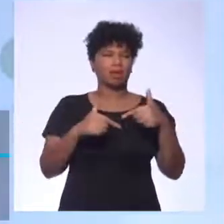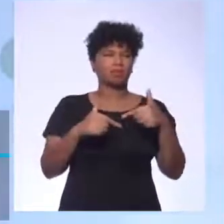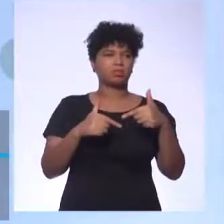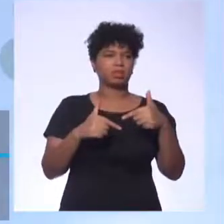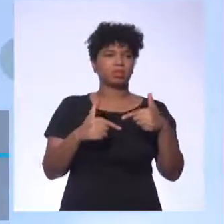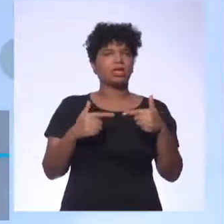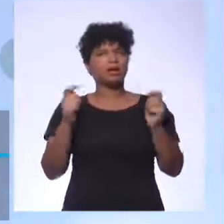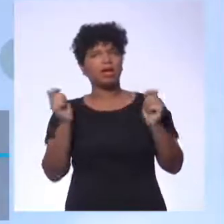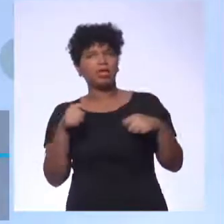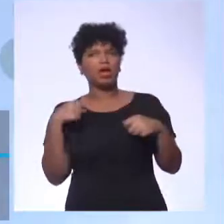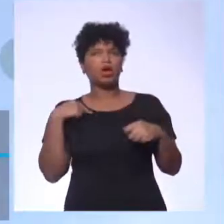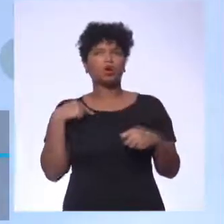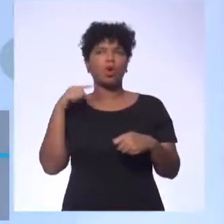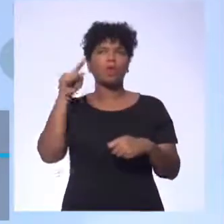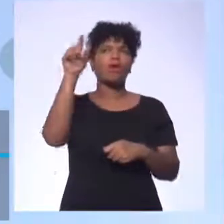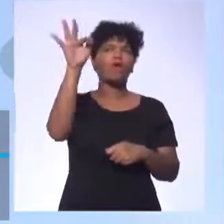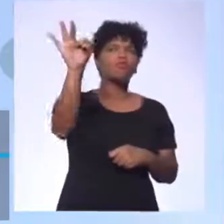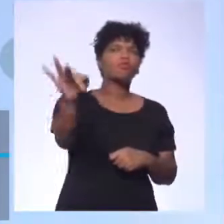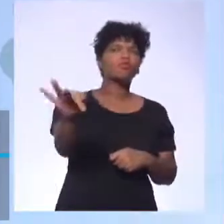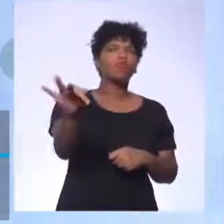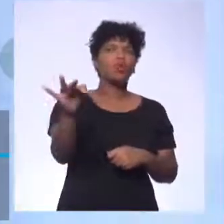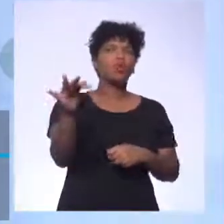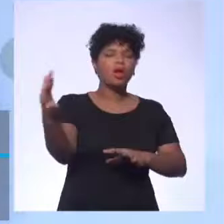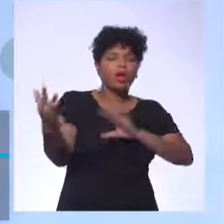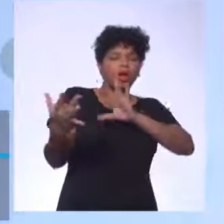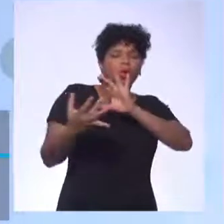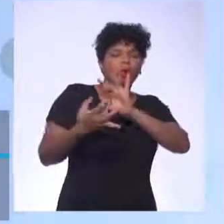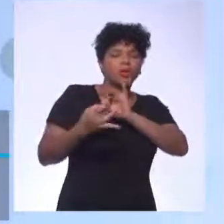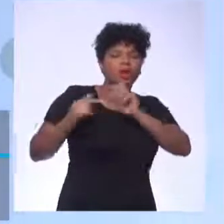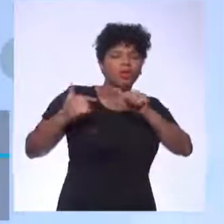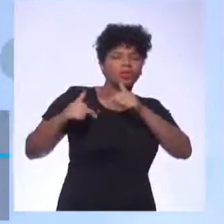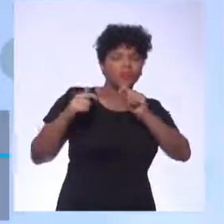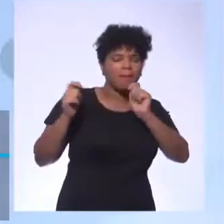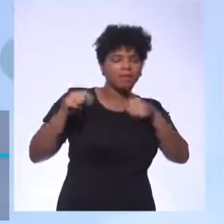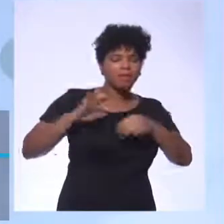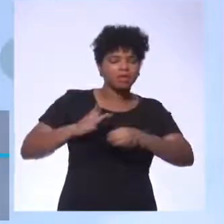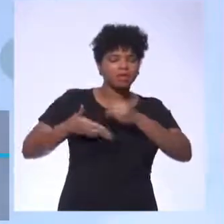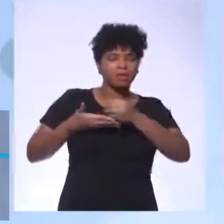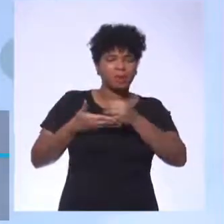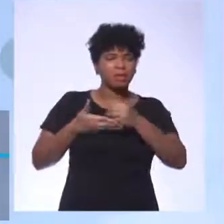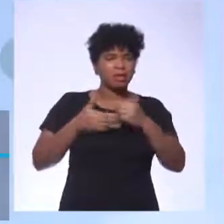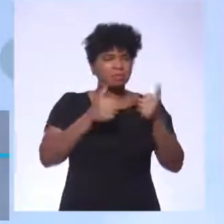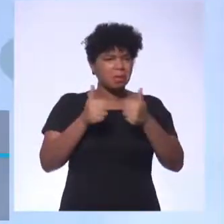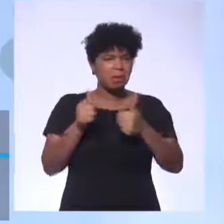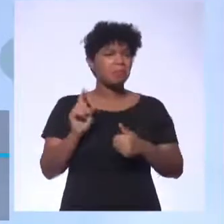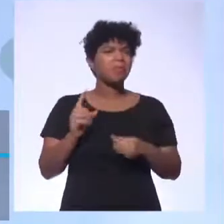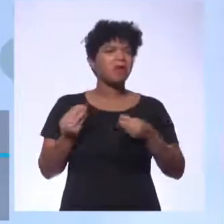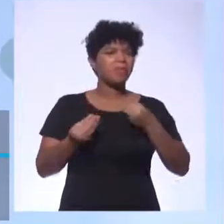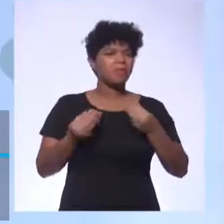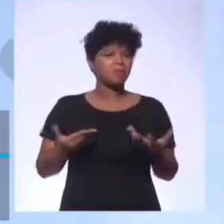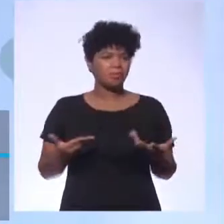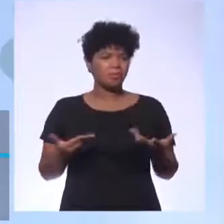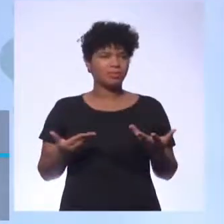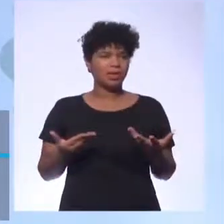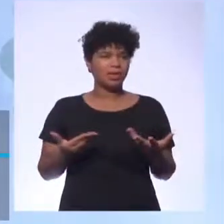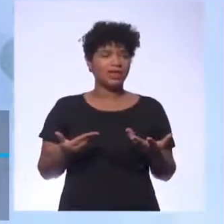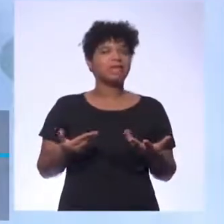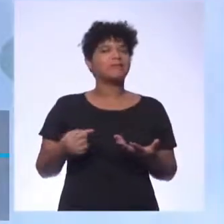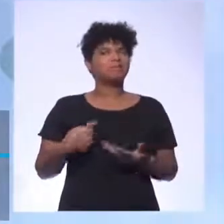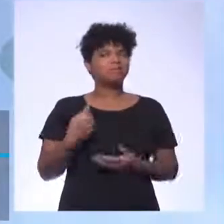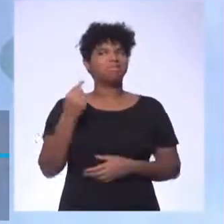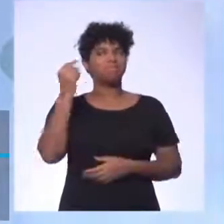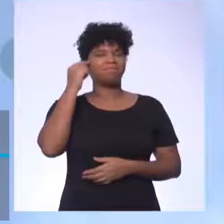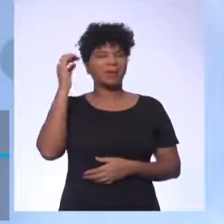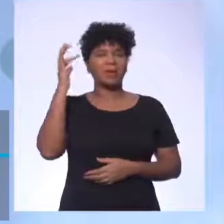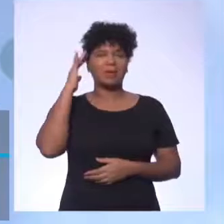será que a dinâmica do mundo do trabalho hoje, ele é sustentável? Né? E aí a gente tem que lembrar de